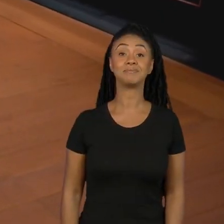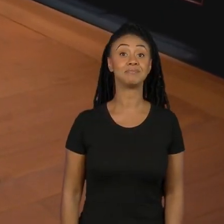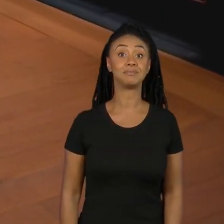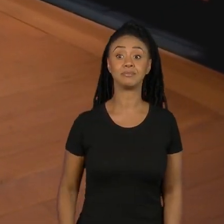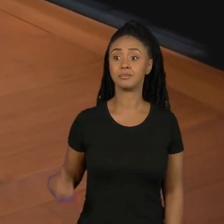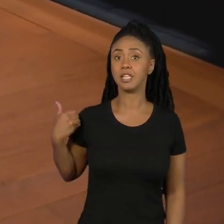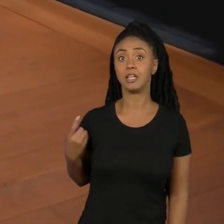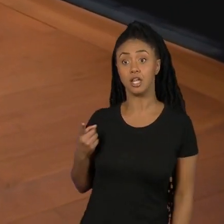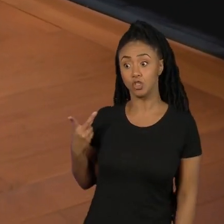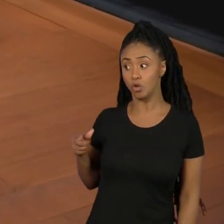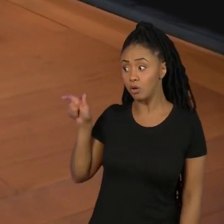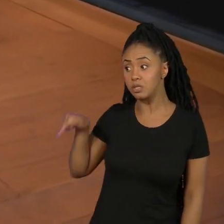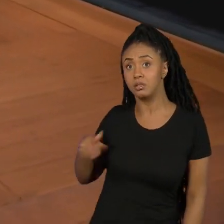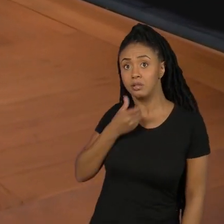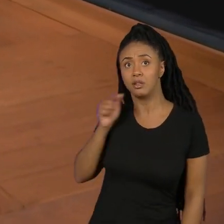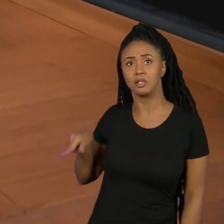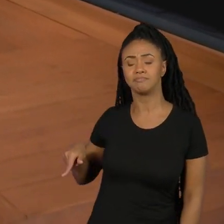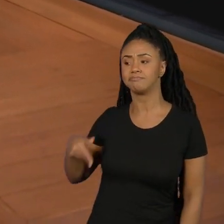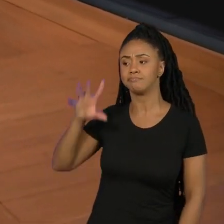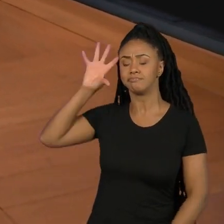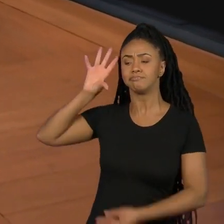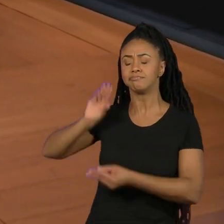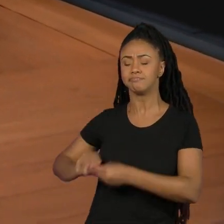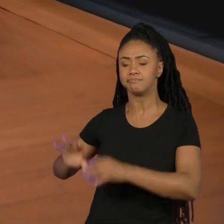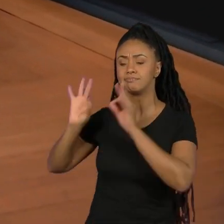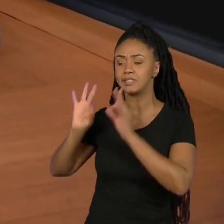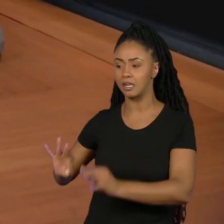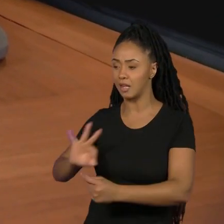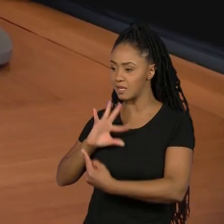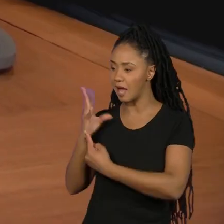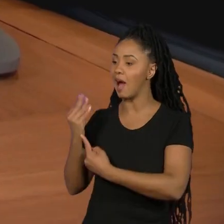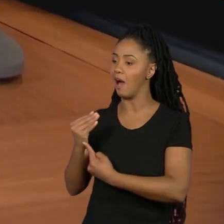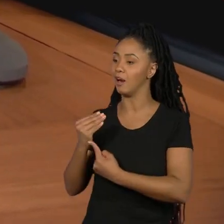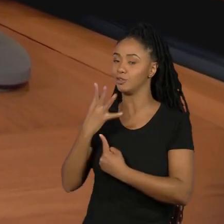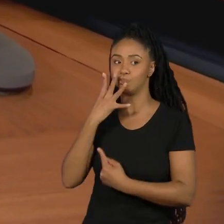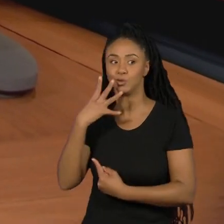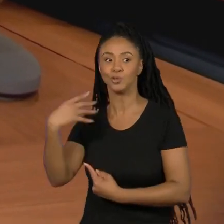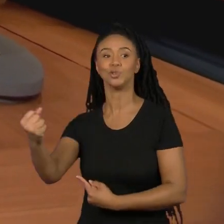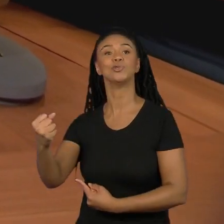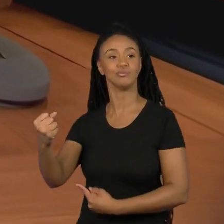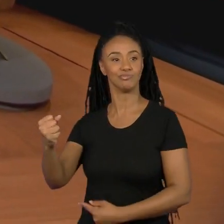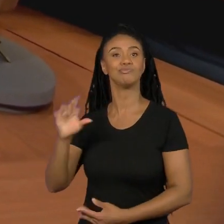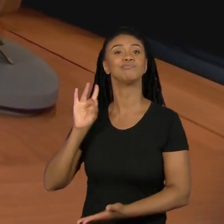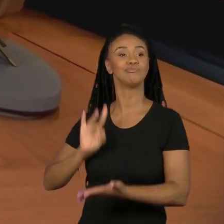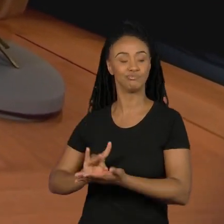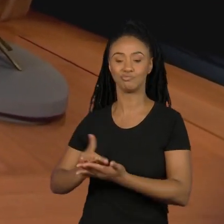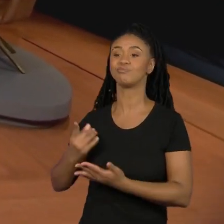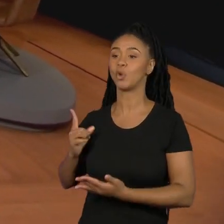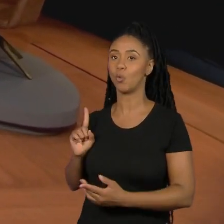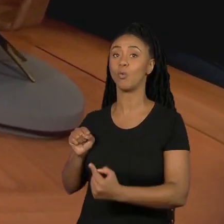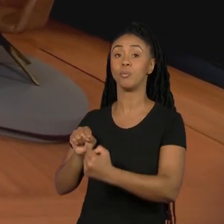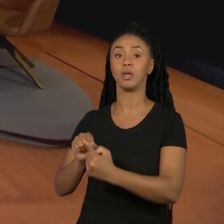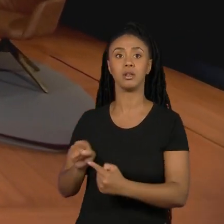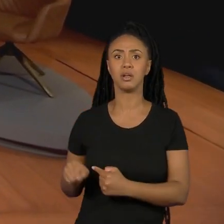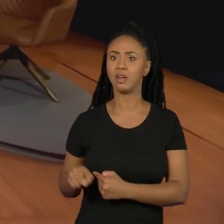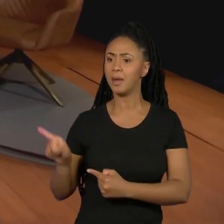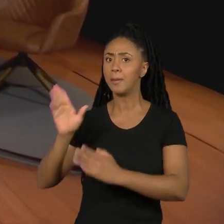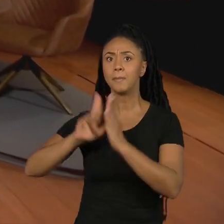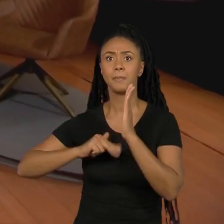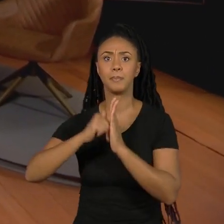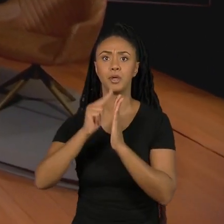Aos 12 anos de idade, ele teve a certeza de que a arte era o seu caminho. Pintor, escultor, desenhista,